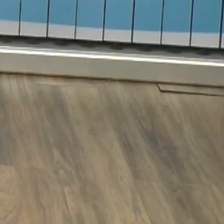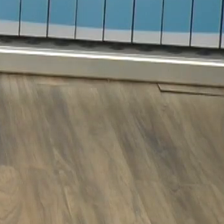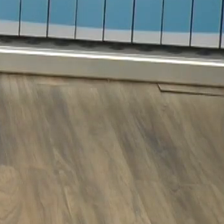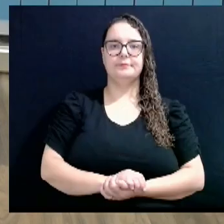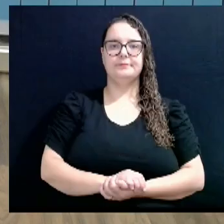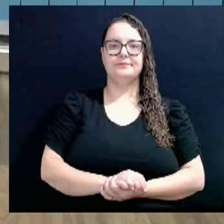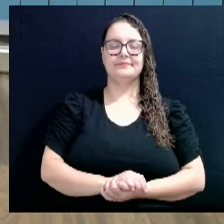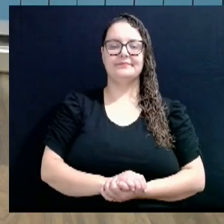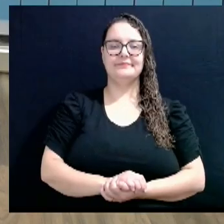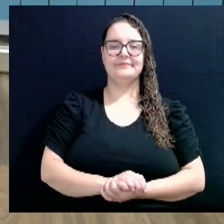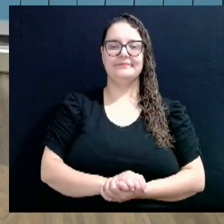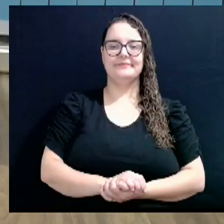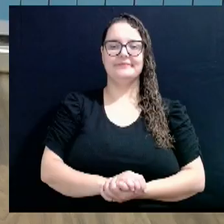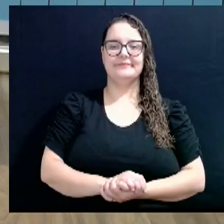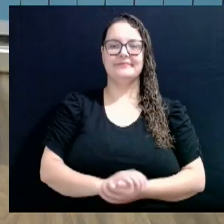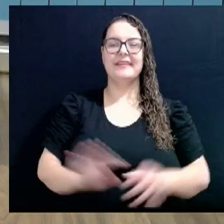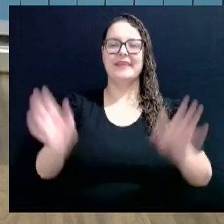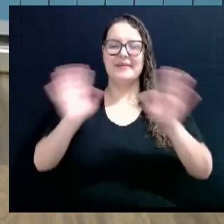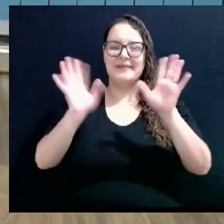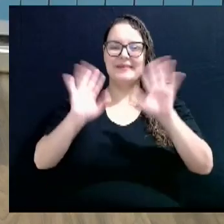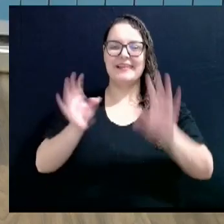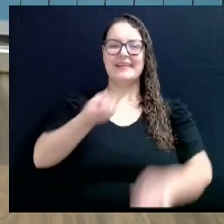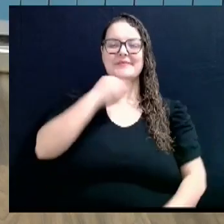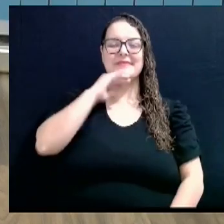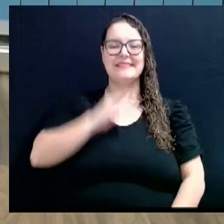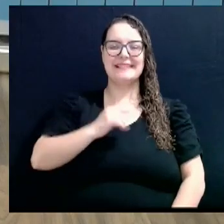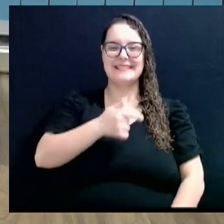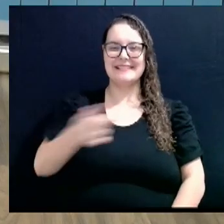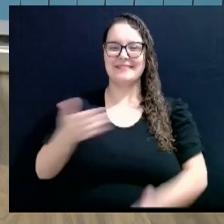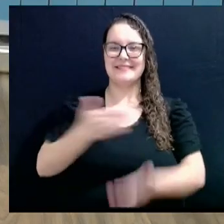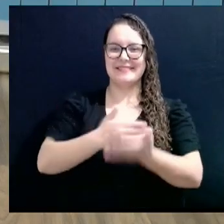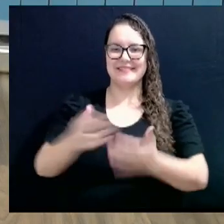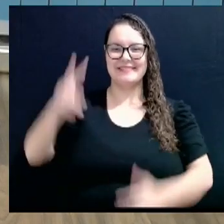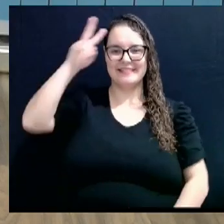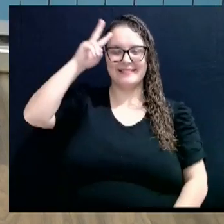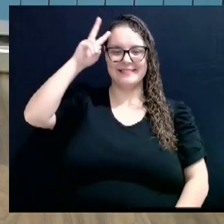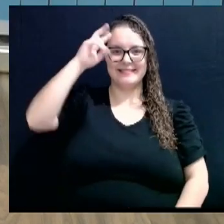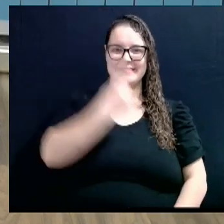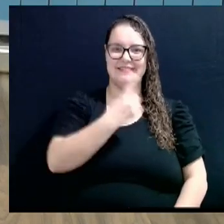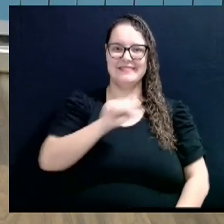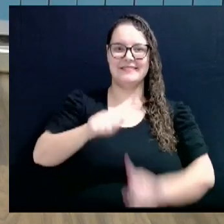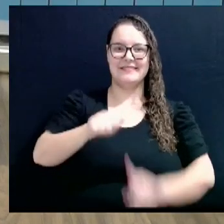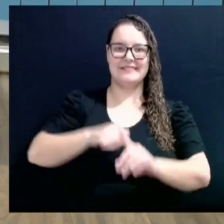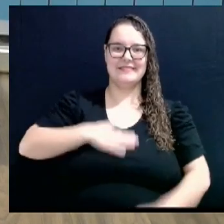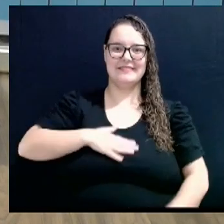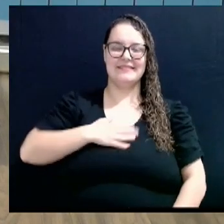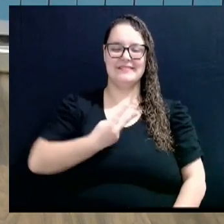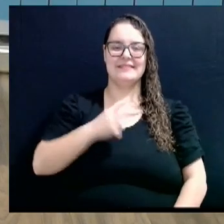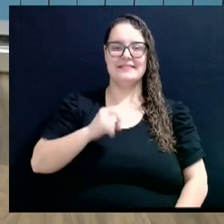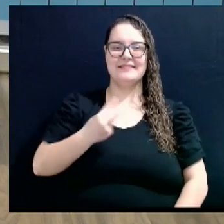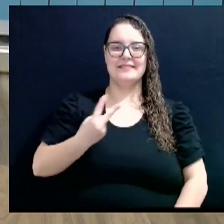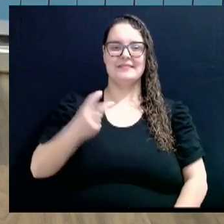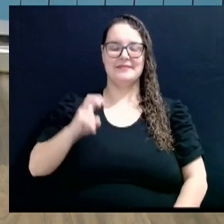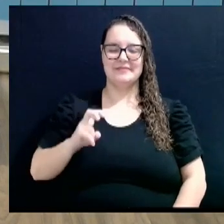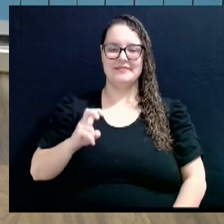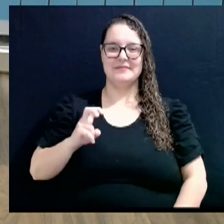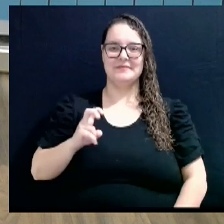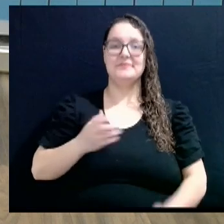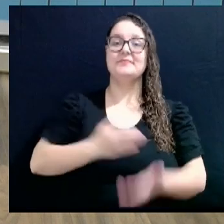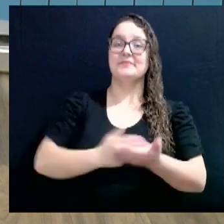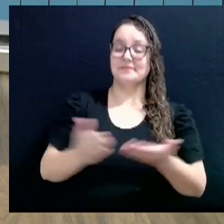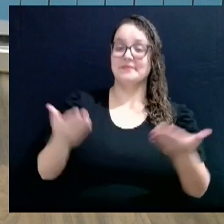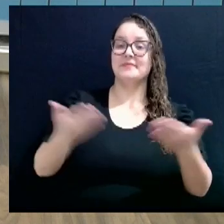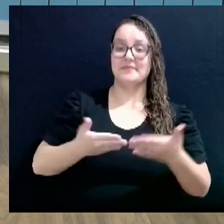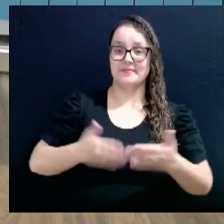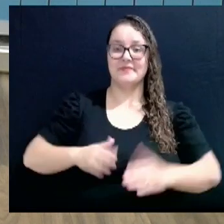Olá, boa tarde. Semana começando, segunda-feira, 18 de agosto de 2025. Inicia agora o Jornal